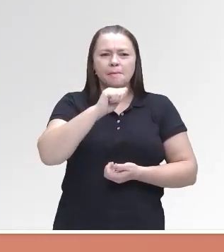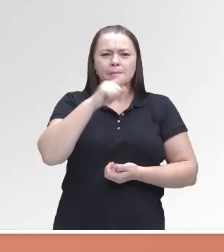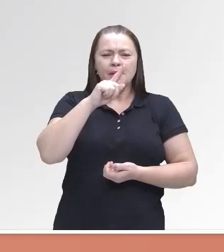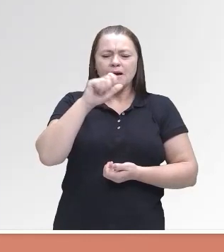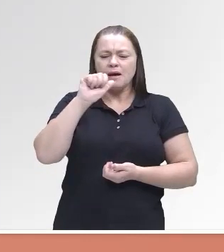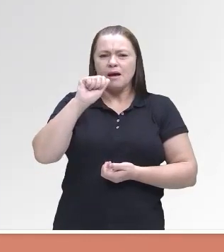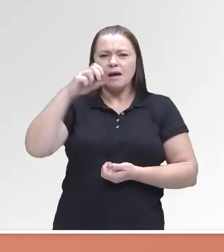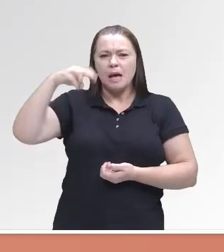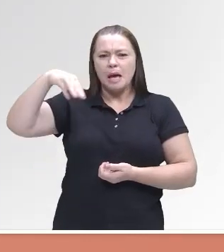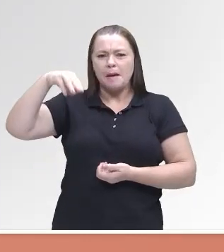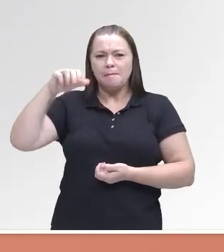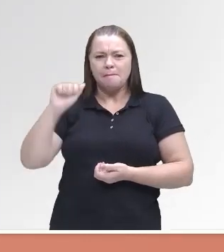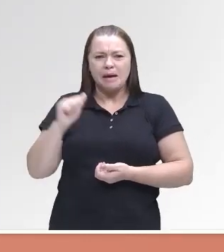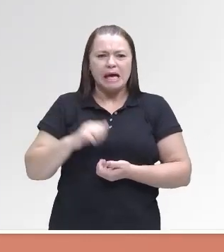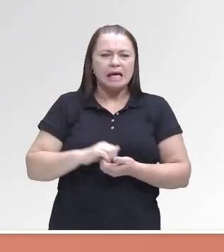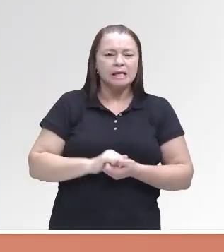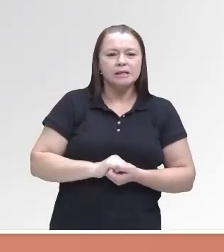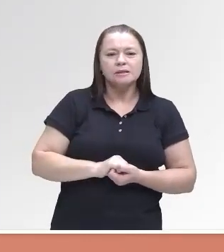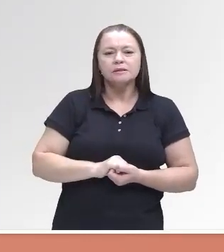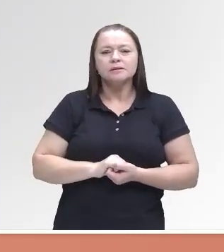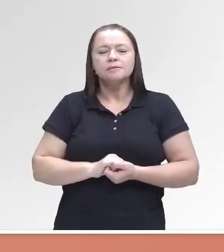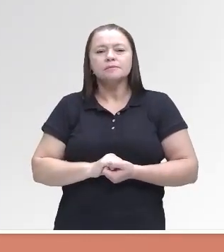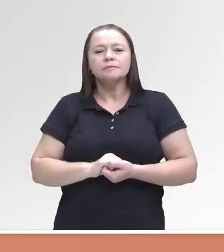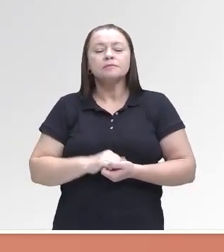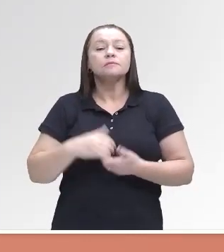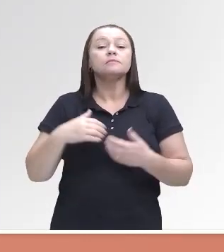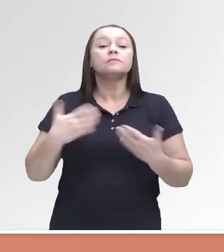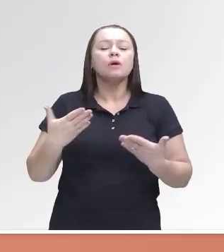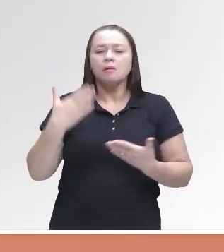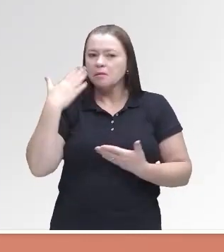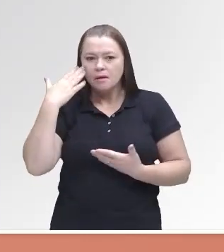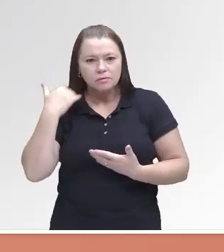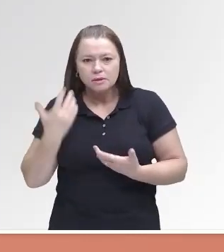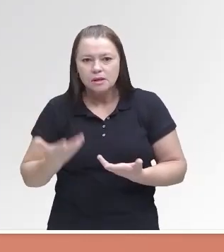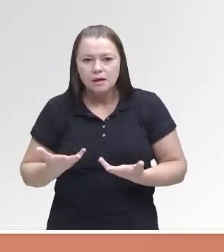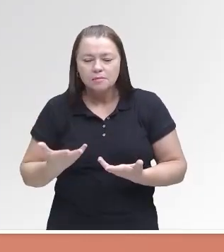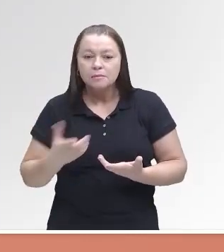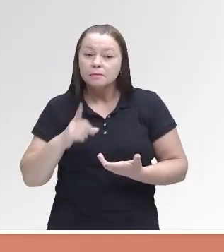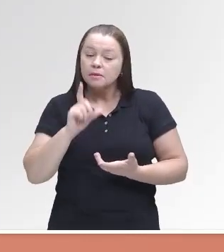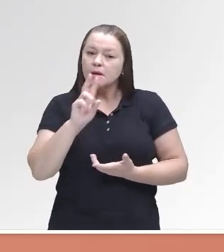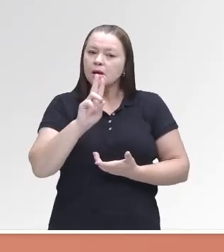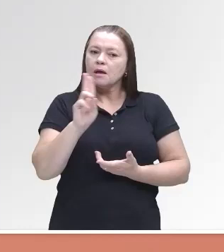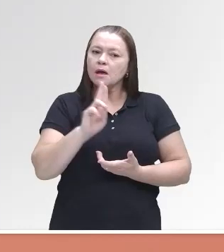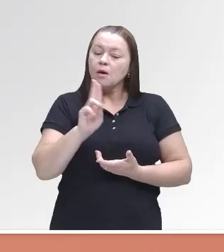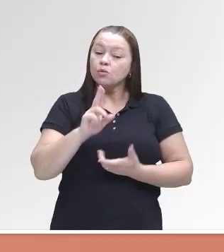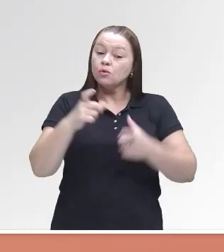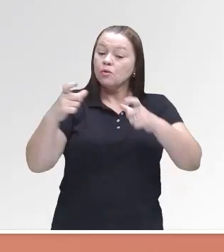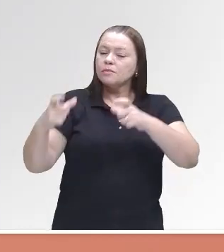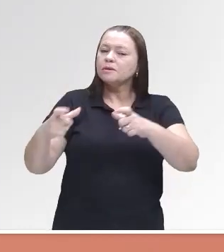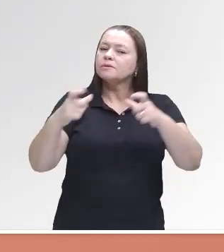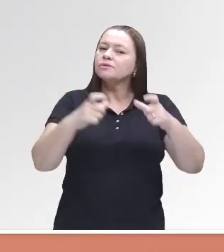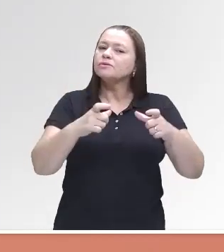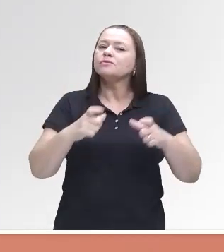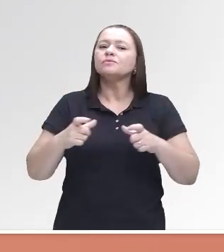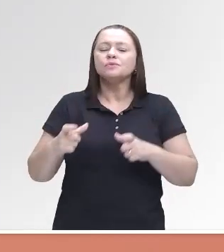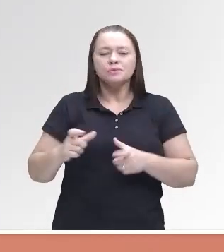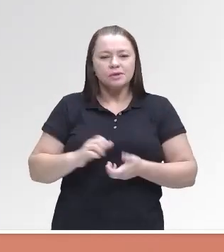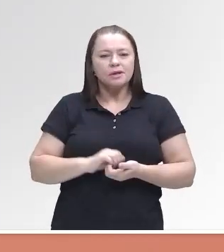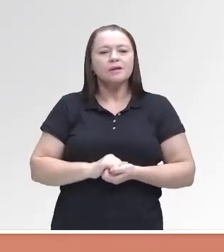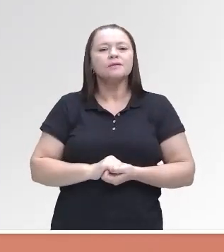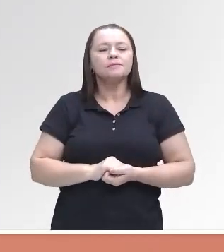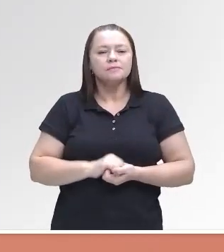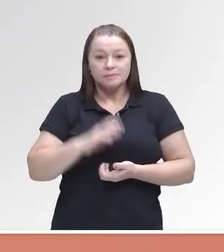Pamá? Não sabem? É um nome de um lugar.